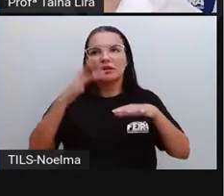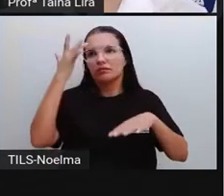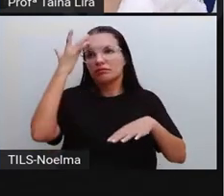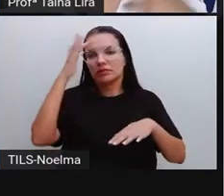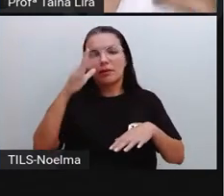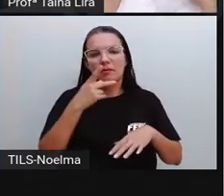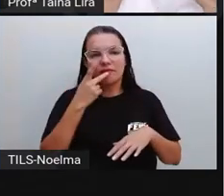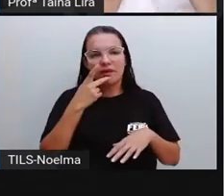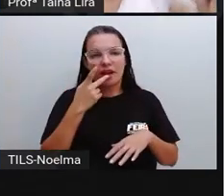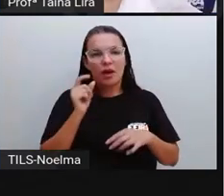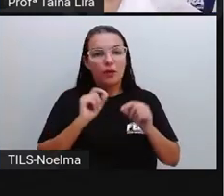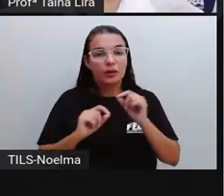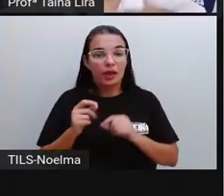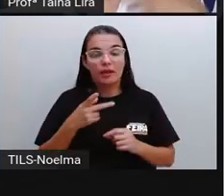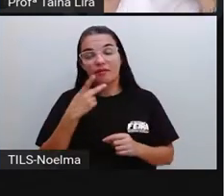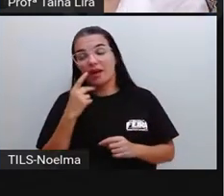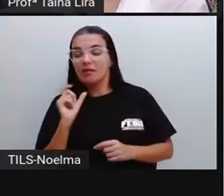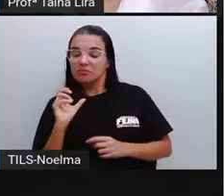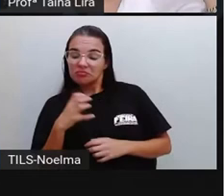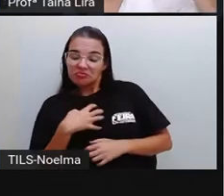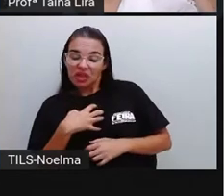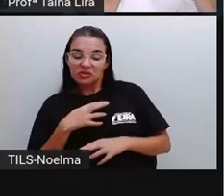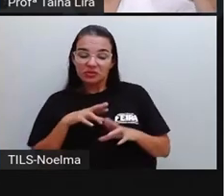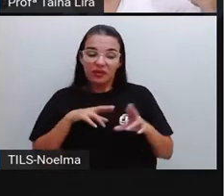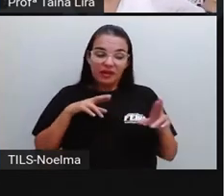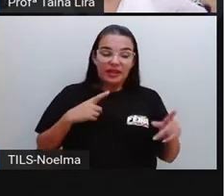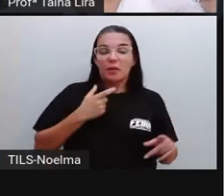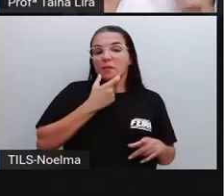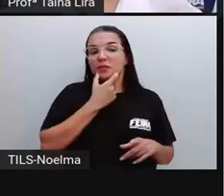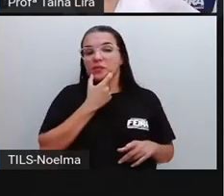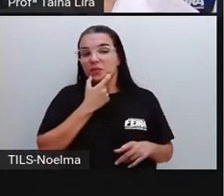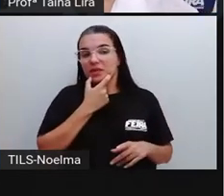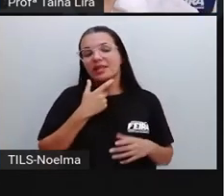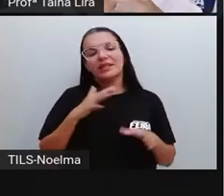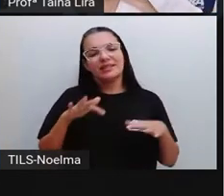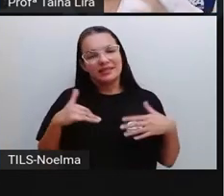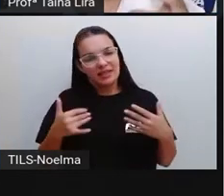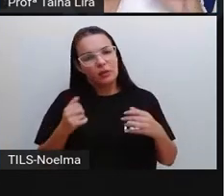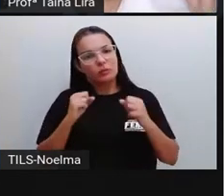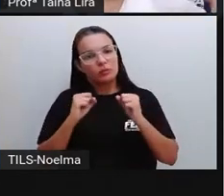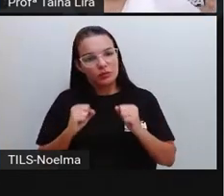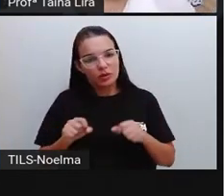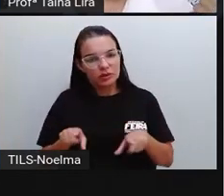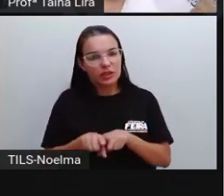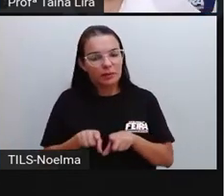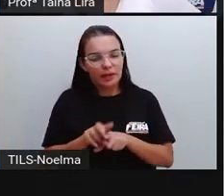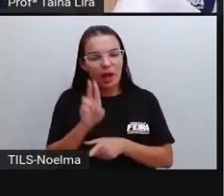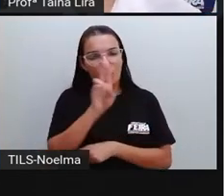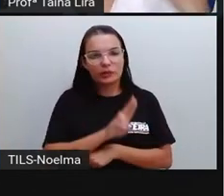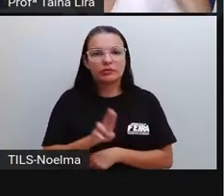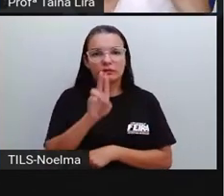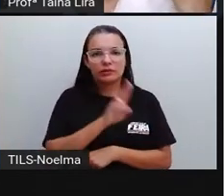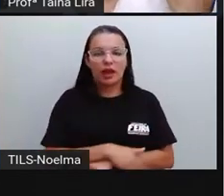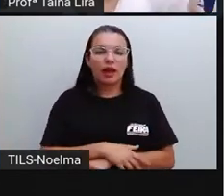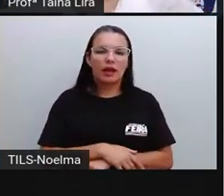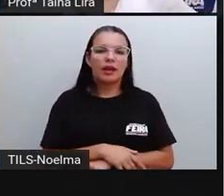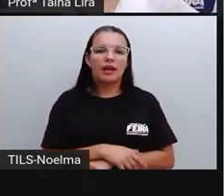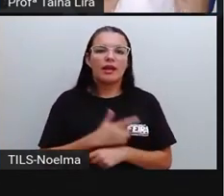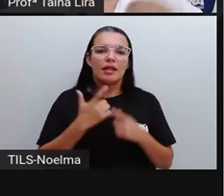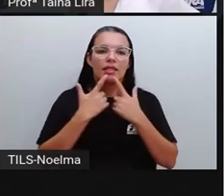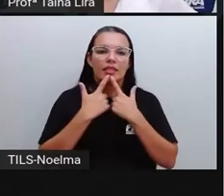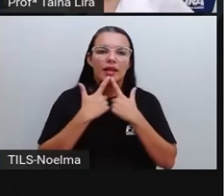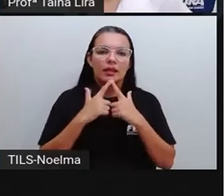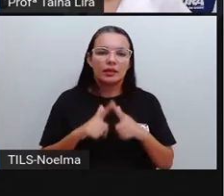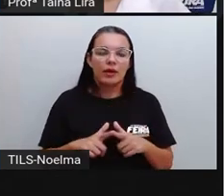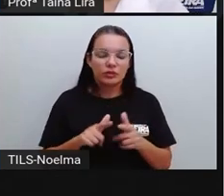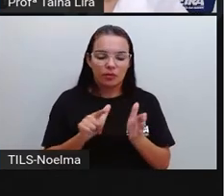palavra corretamente, a gente fala de um jeito que não é, né, o jeito que seria o correto, e aí colocar